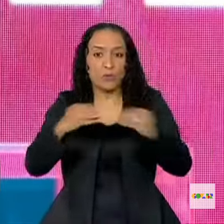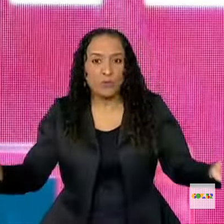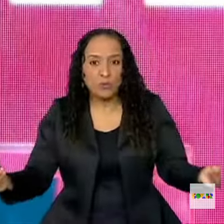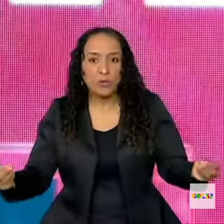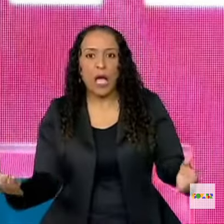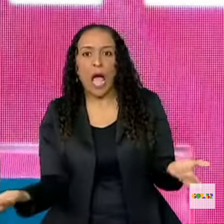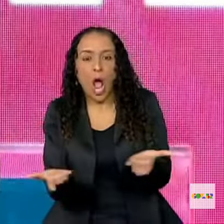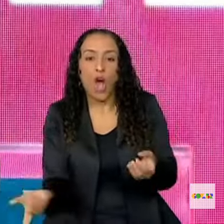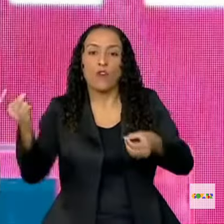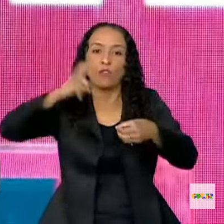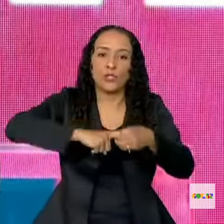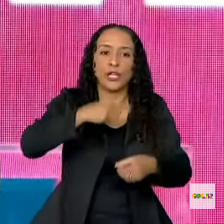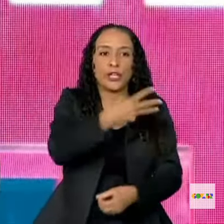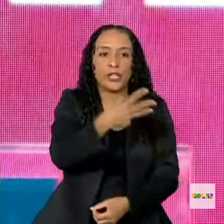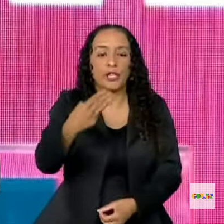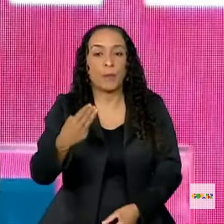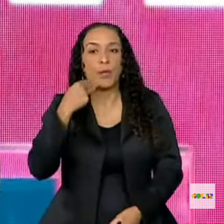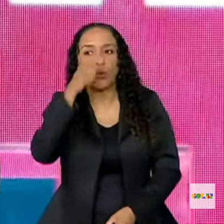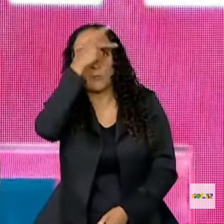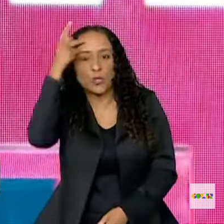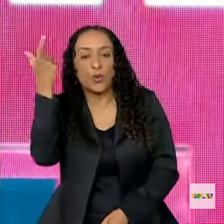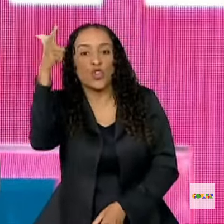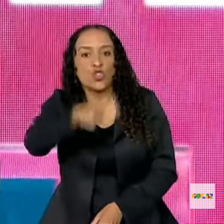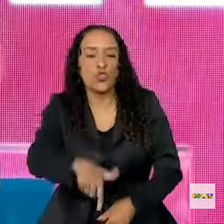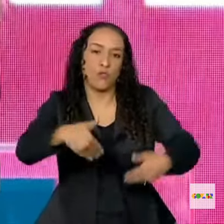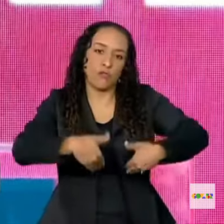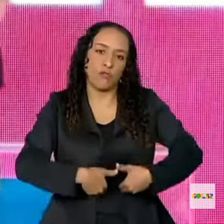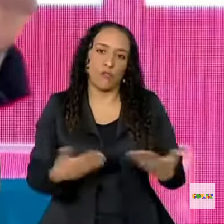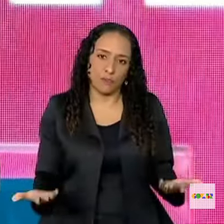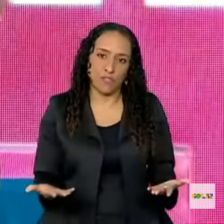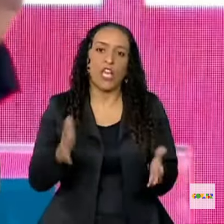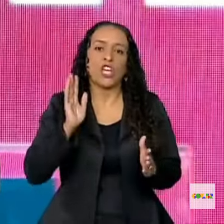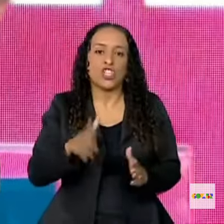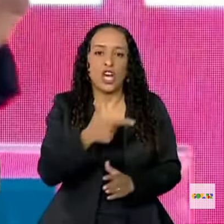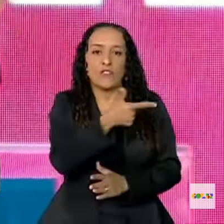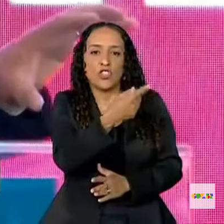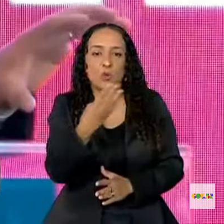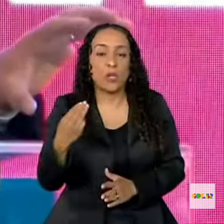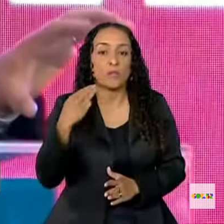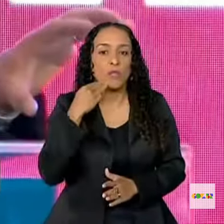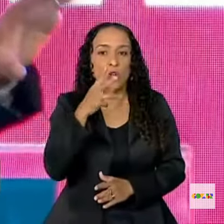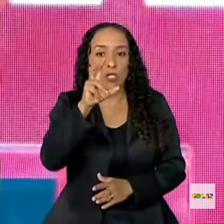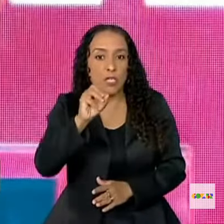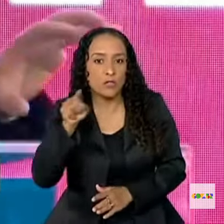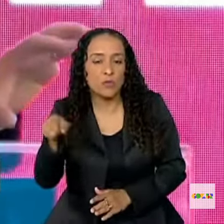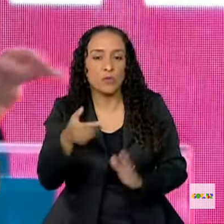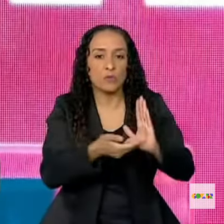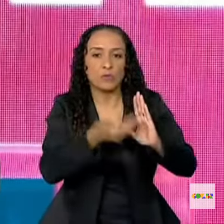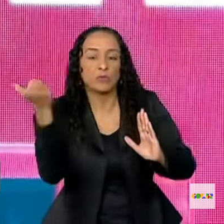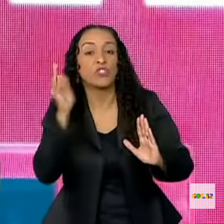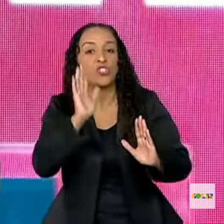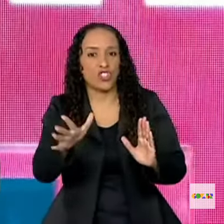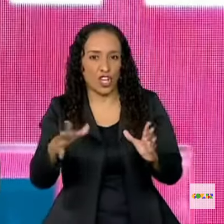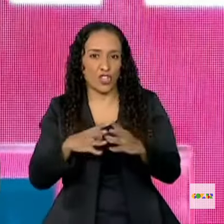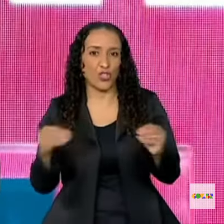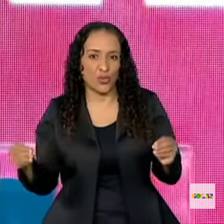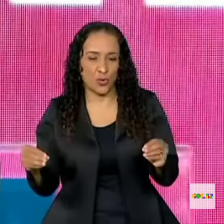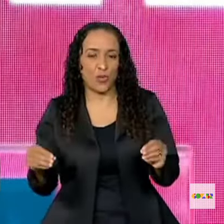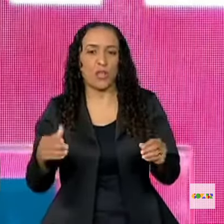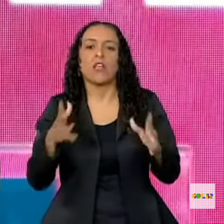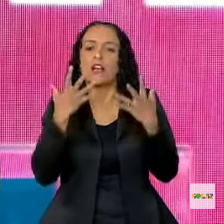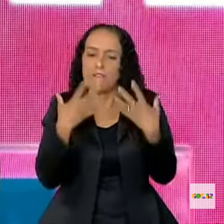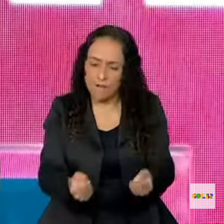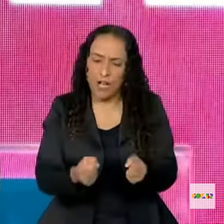33 milhões de pessoas em situação de fome nós já tiramos 24 milhões e meio em um ano e 9 meses e vamos